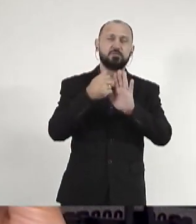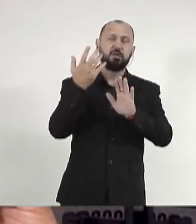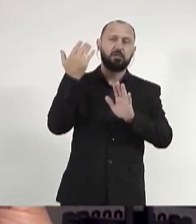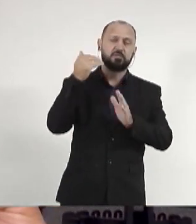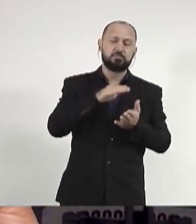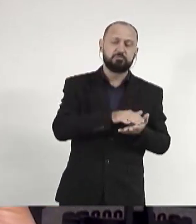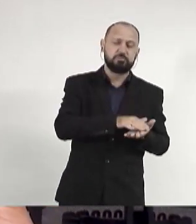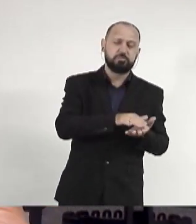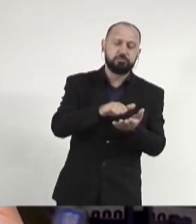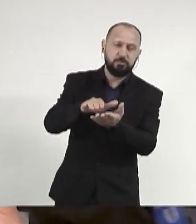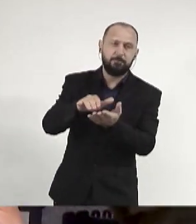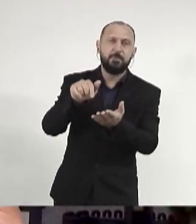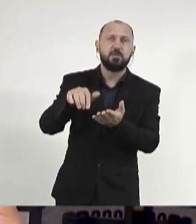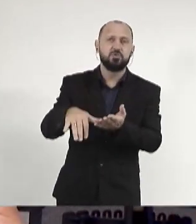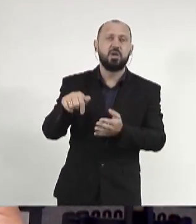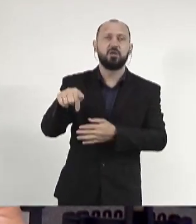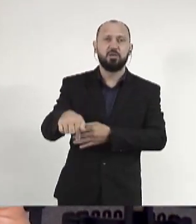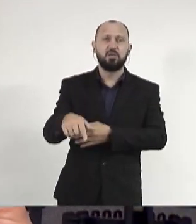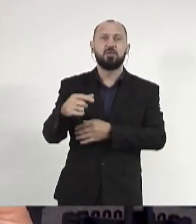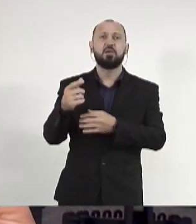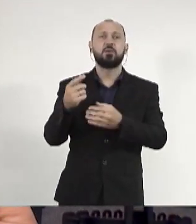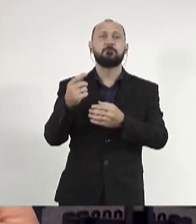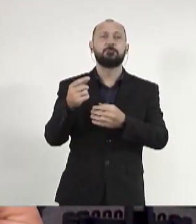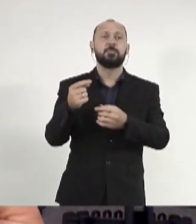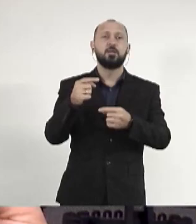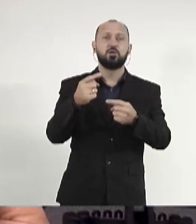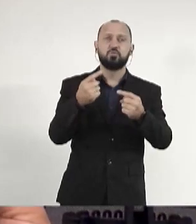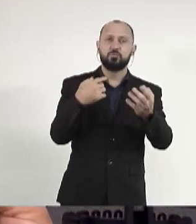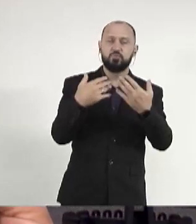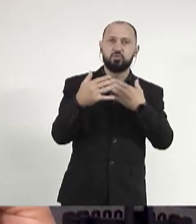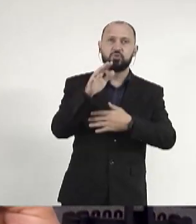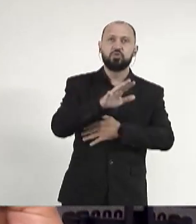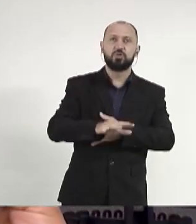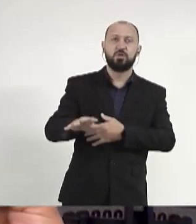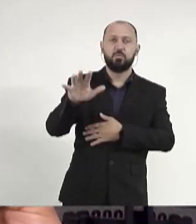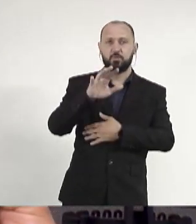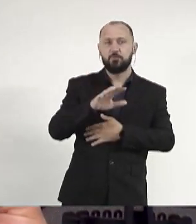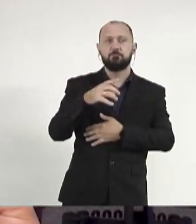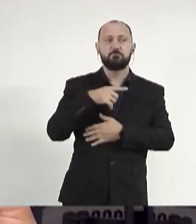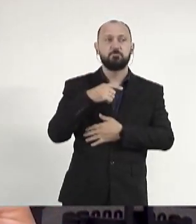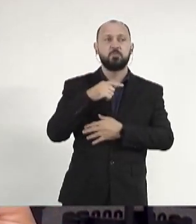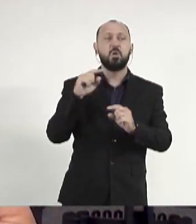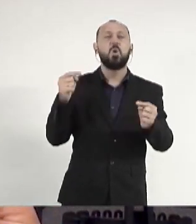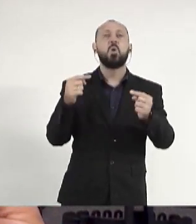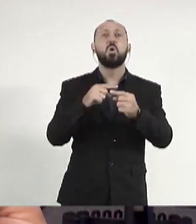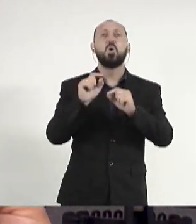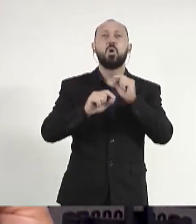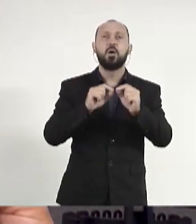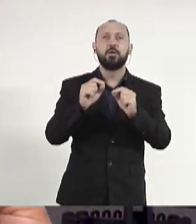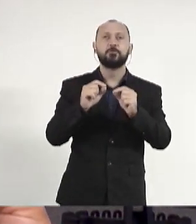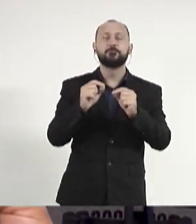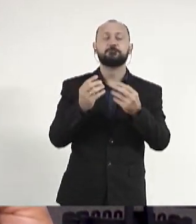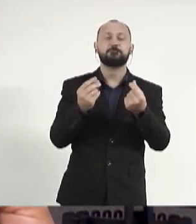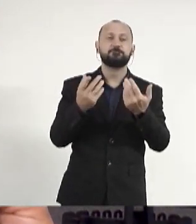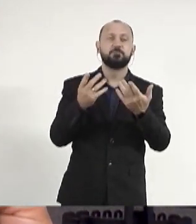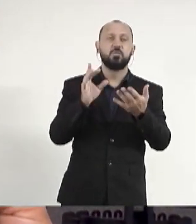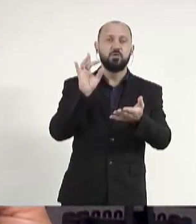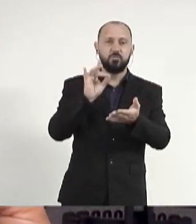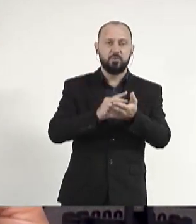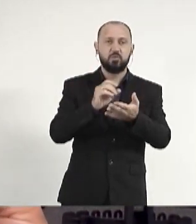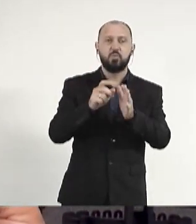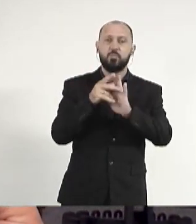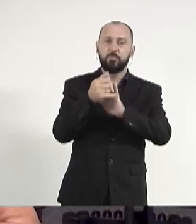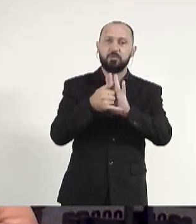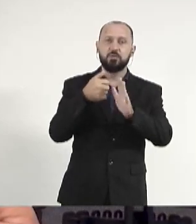algum tempo, já tinha passado por essa casa, depois em plenário houve uma discussão ampla em relação a essa... Na verdade, o